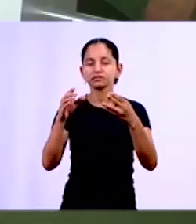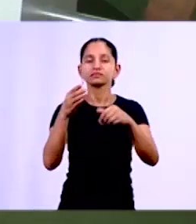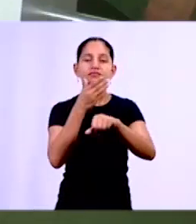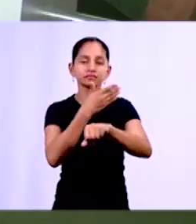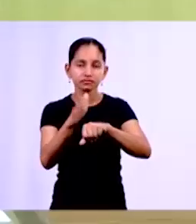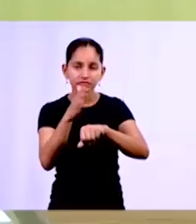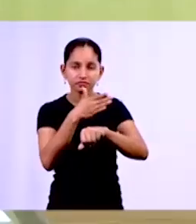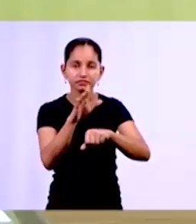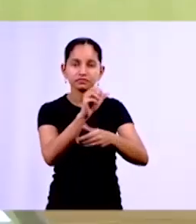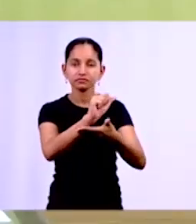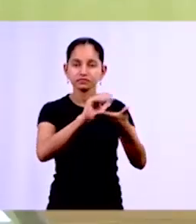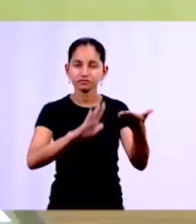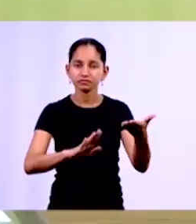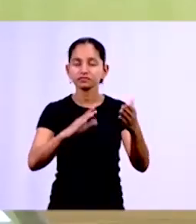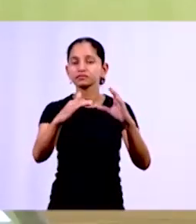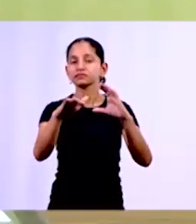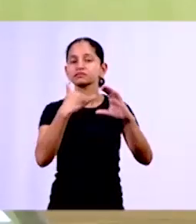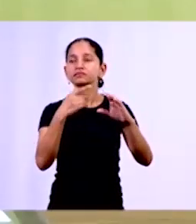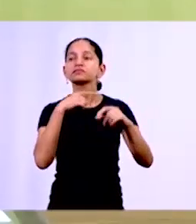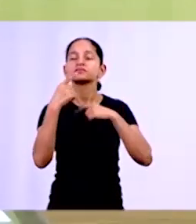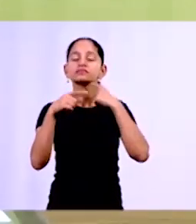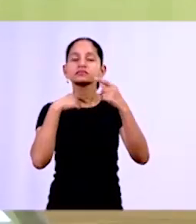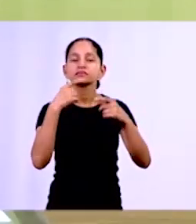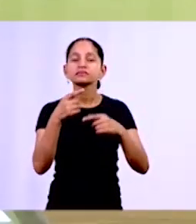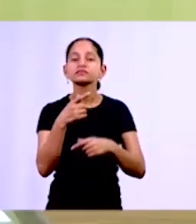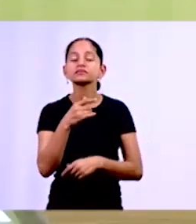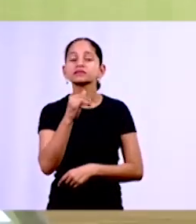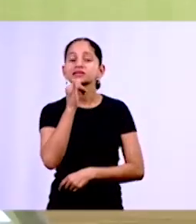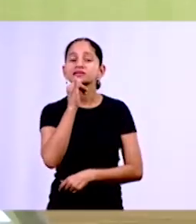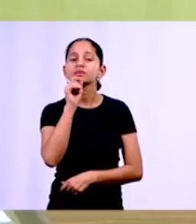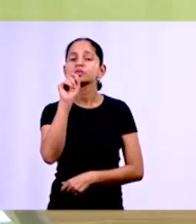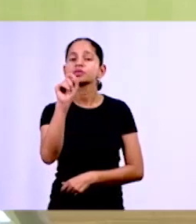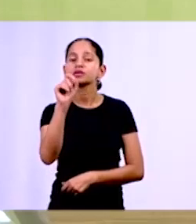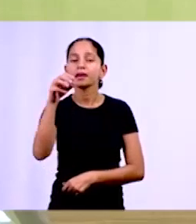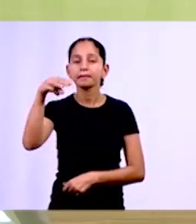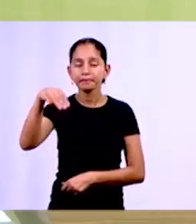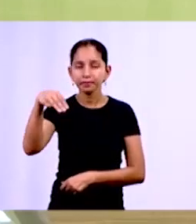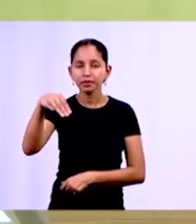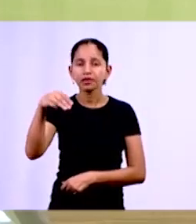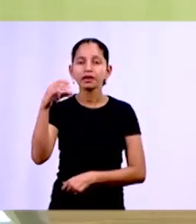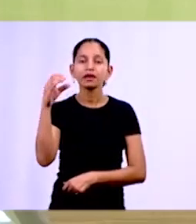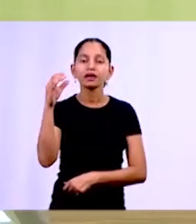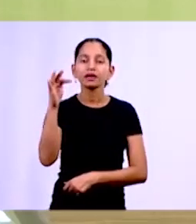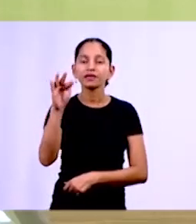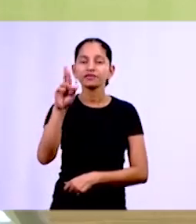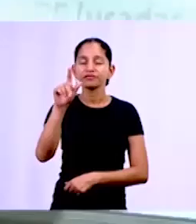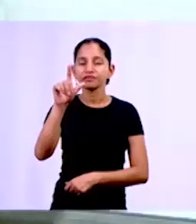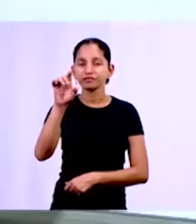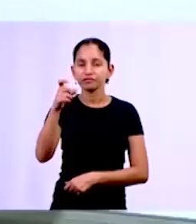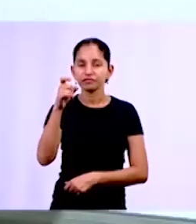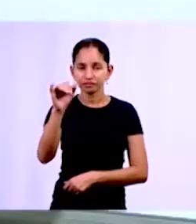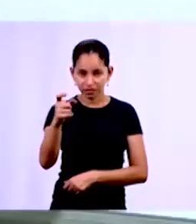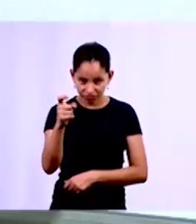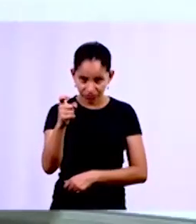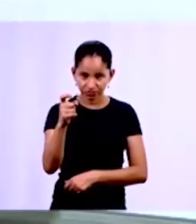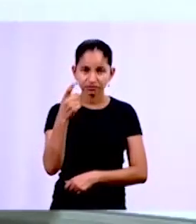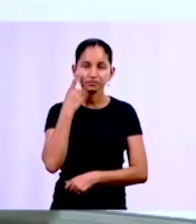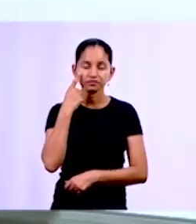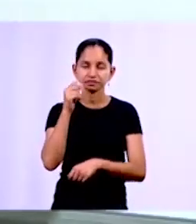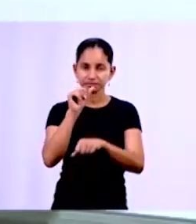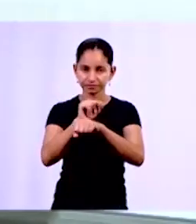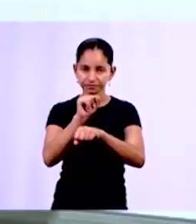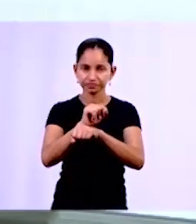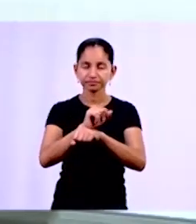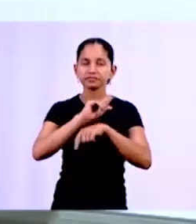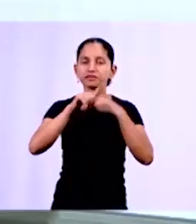atividade, o Polo São Francisco quer saber a diferença entre uma memória flash, memória RAM e memória ROM. Depois, professora. Vamos para a atividade, a